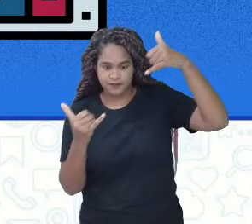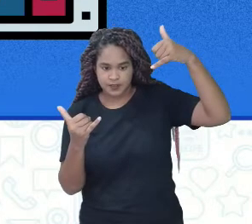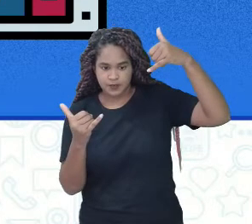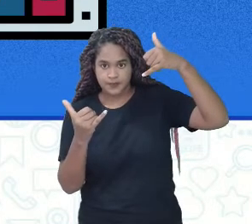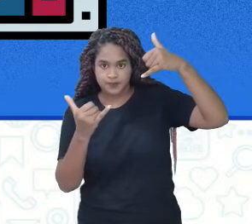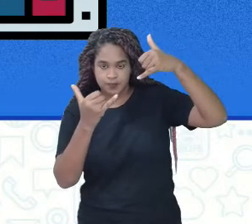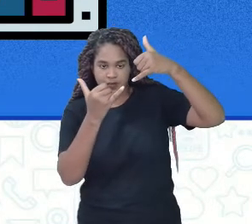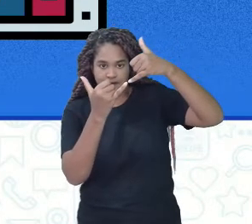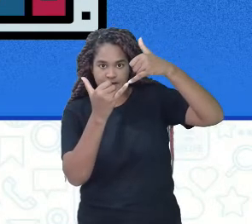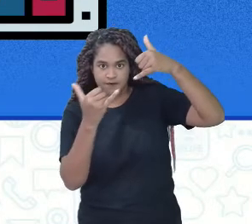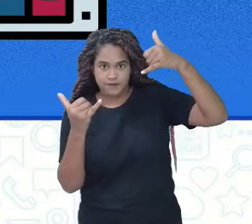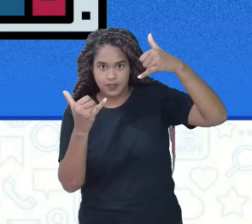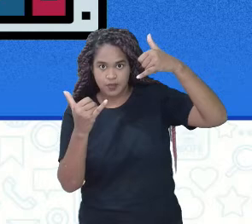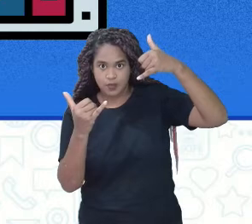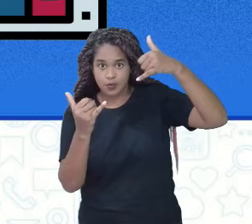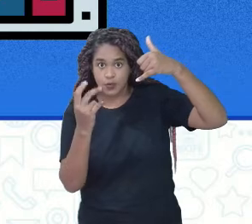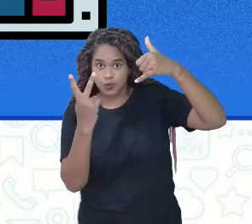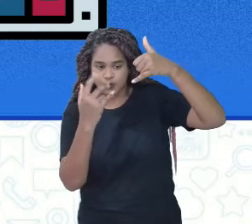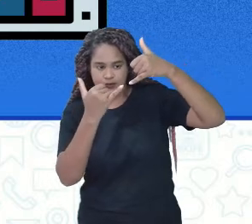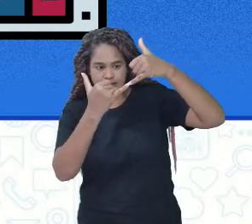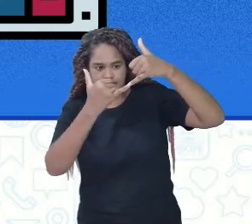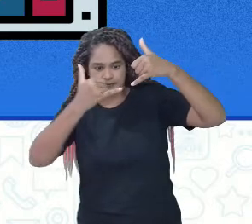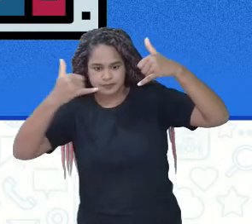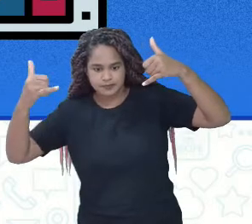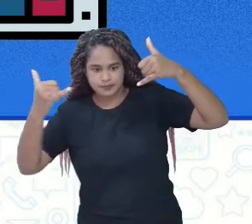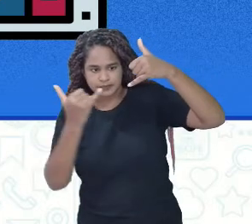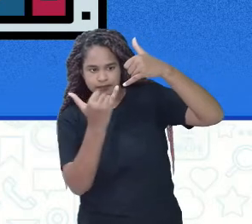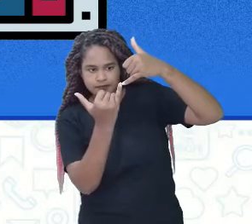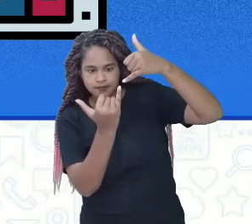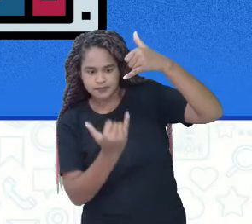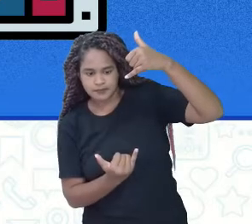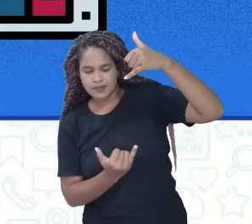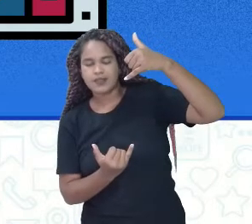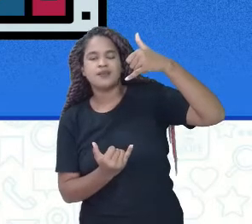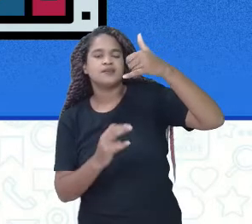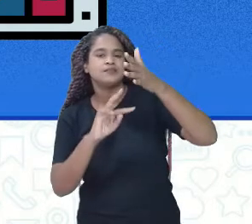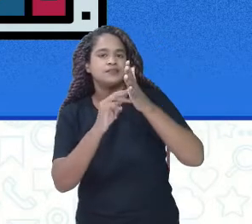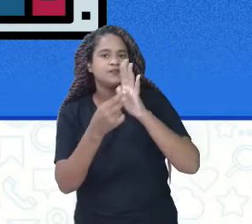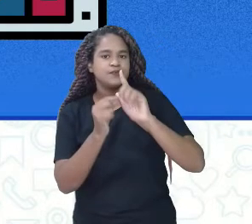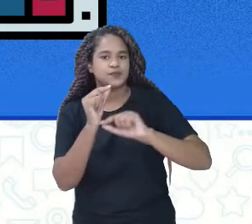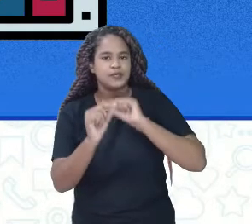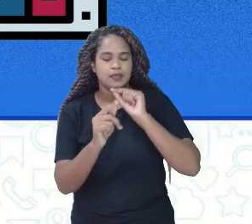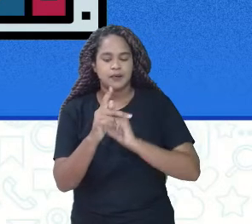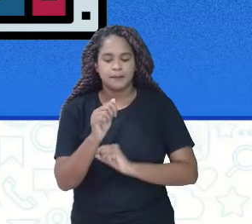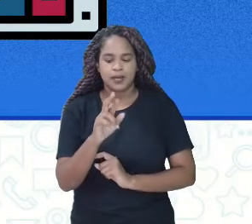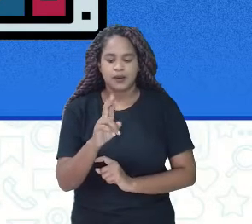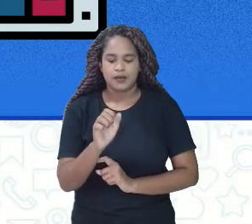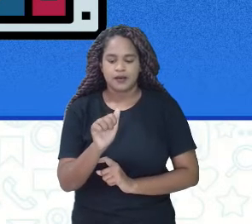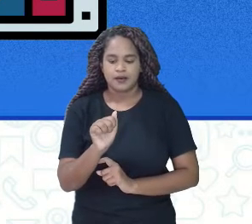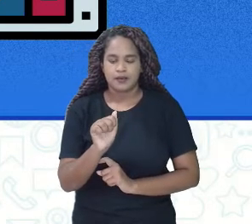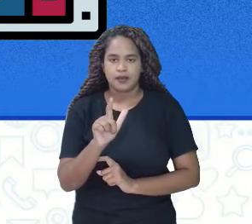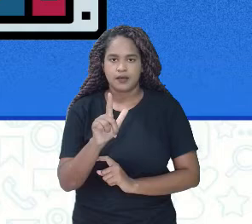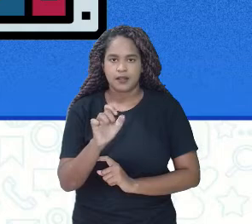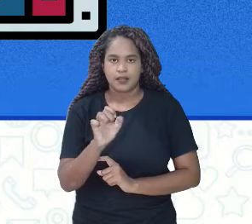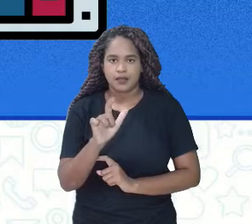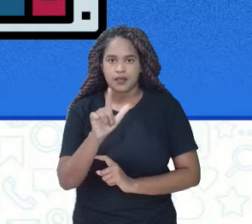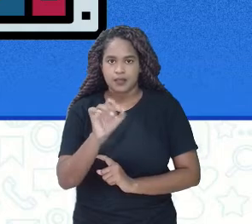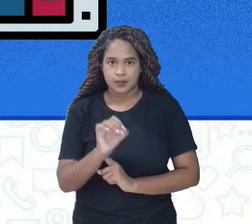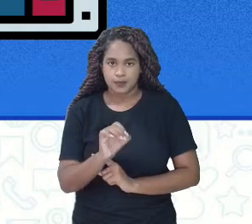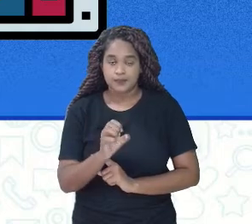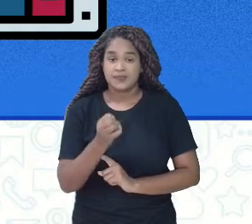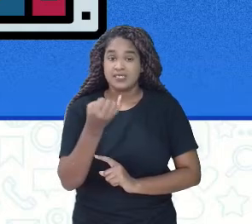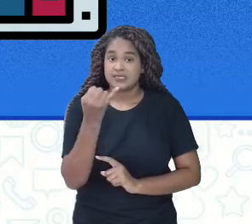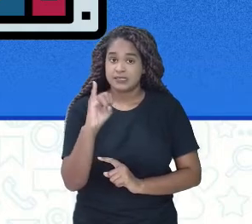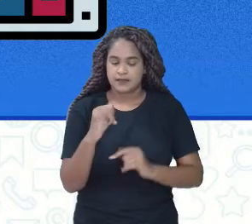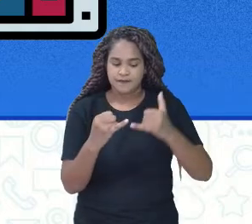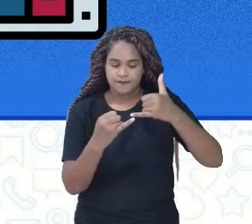dividindo-se em 2 ou mais fios, dizemos que eles estão ligados em paralelo. Então, às vezes, eles estão ligados, se for